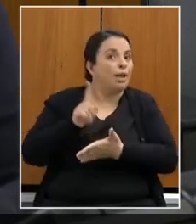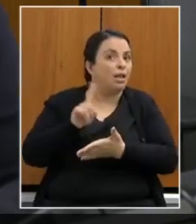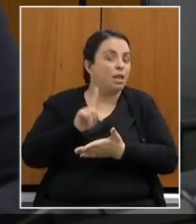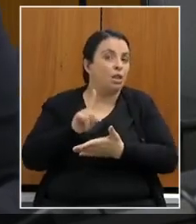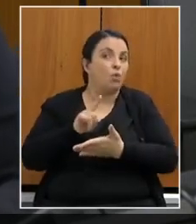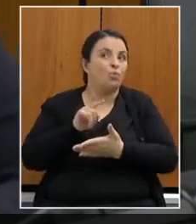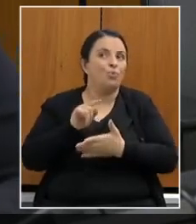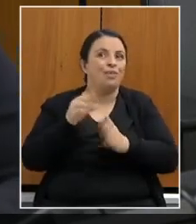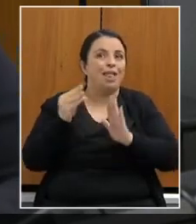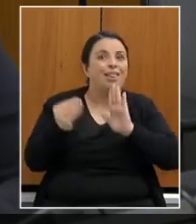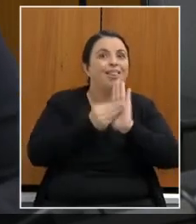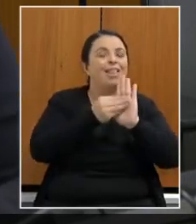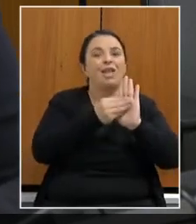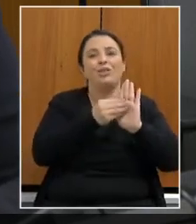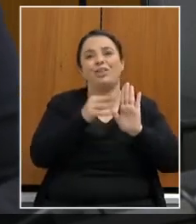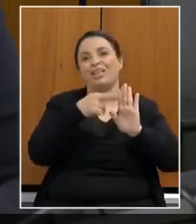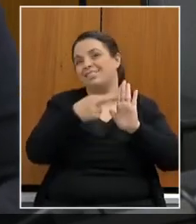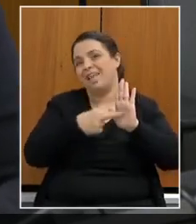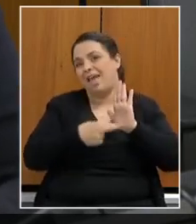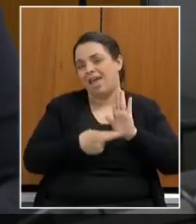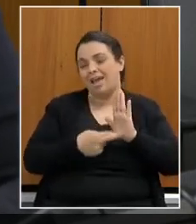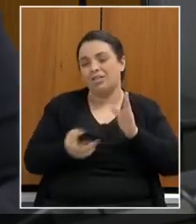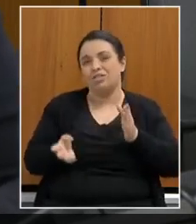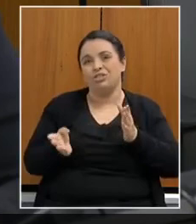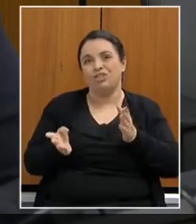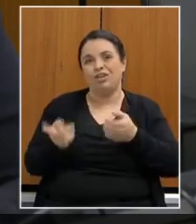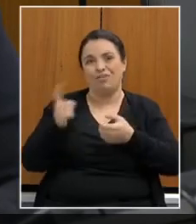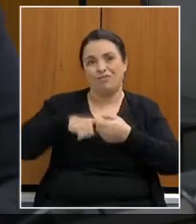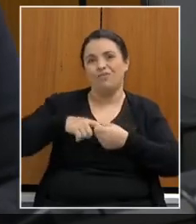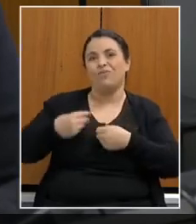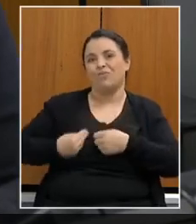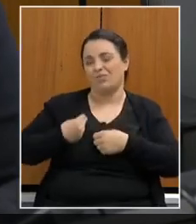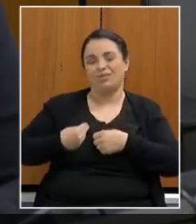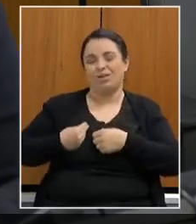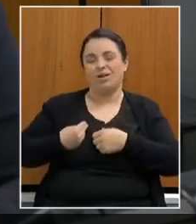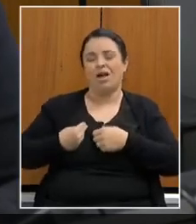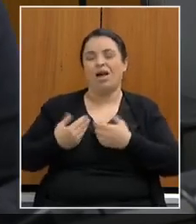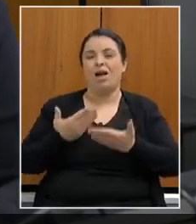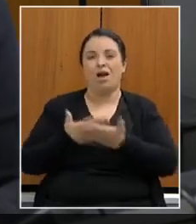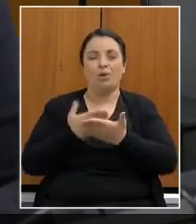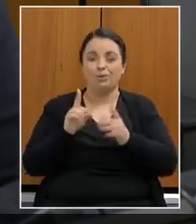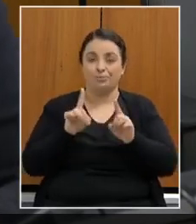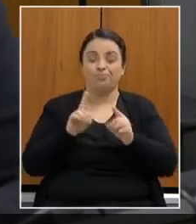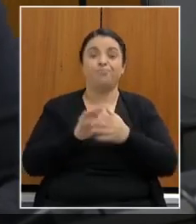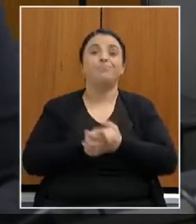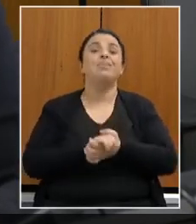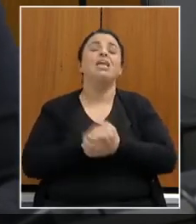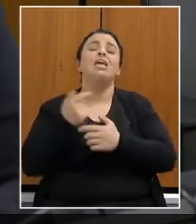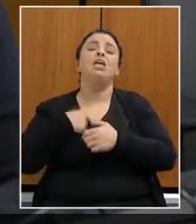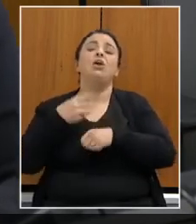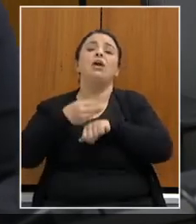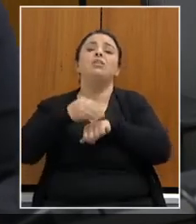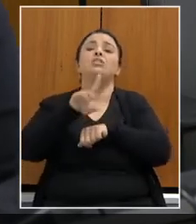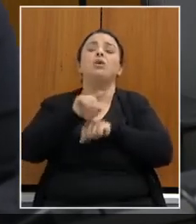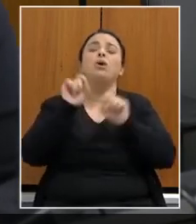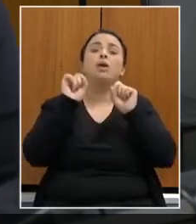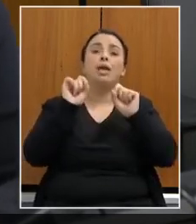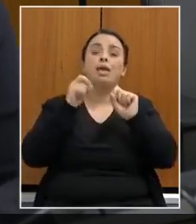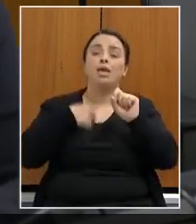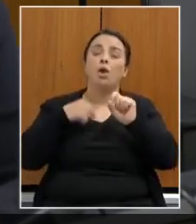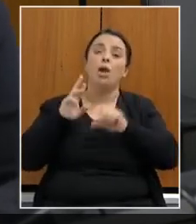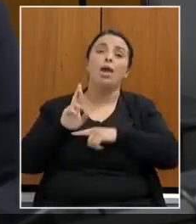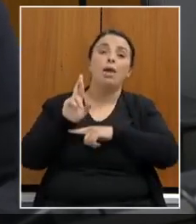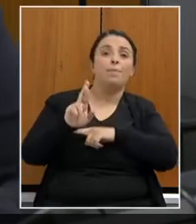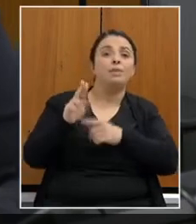do protocolo. E dizer que, para mim, é uma grande oportunidade, porque eu represento uma Secretaria Estadual de Saúde, o que eu